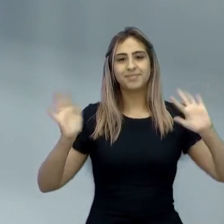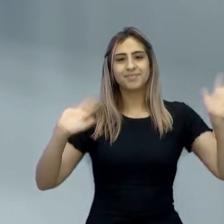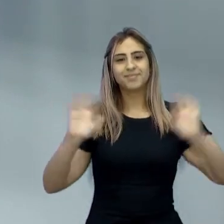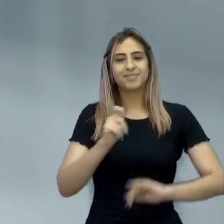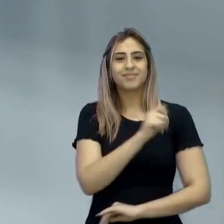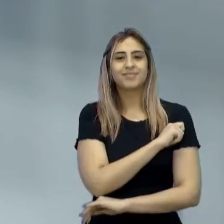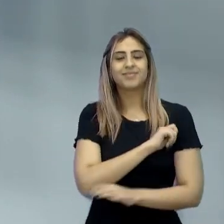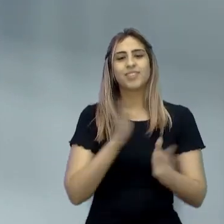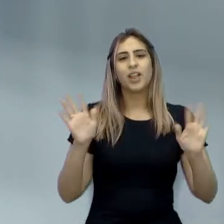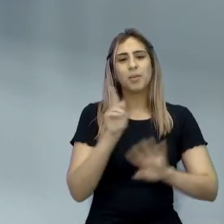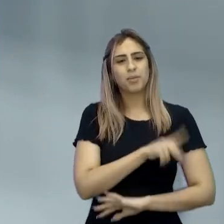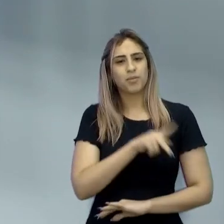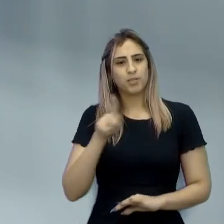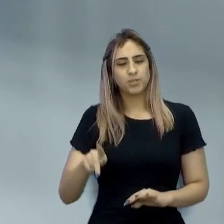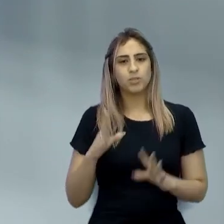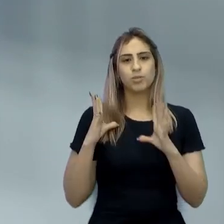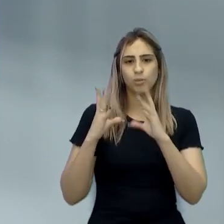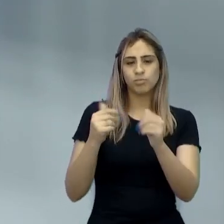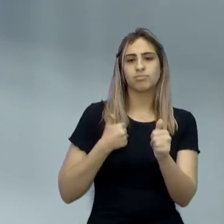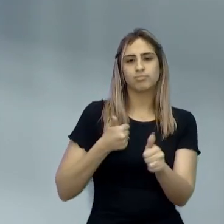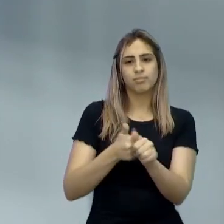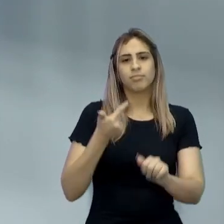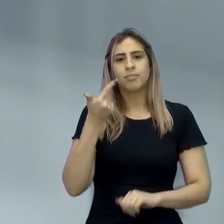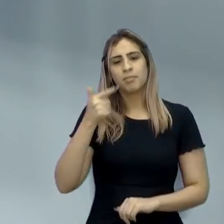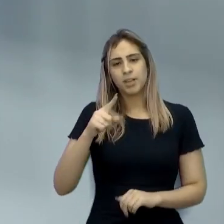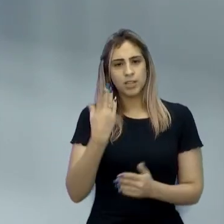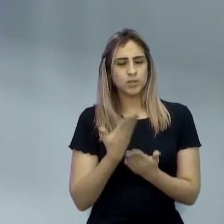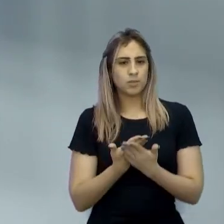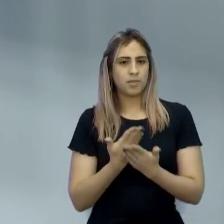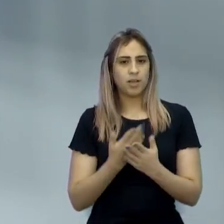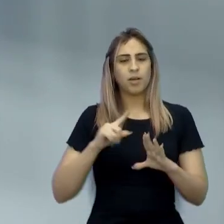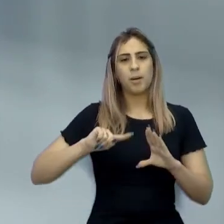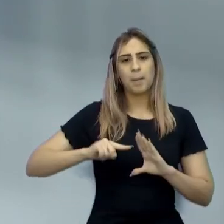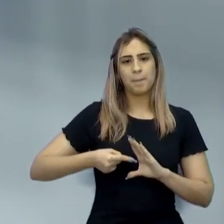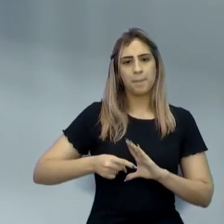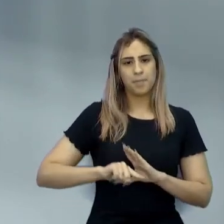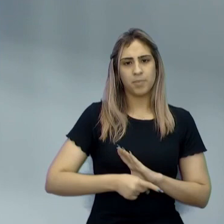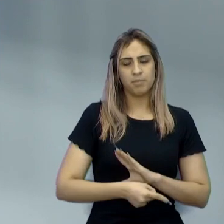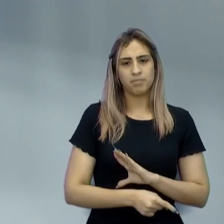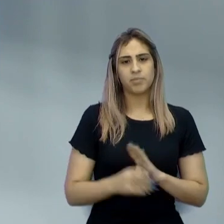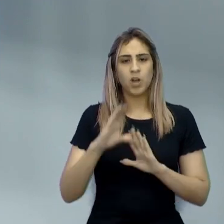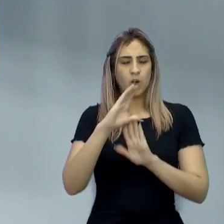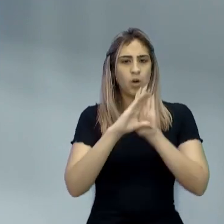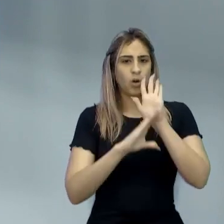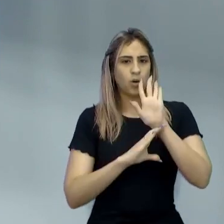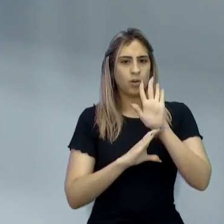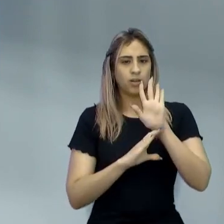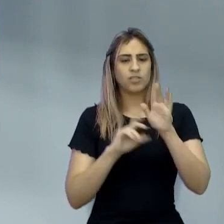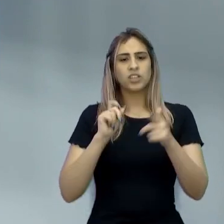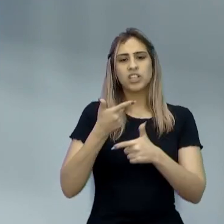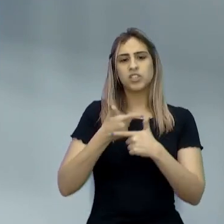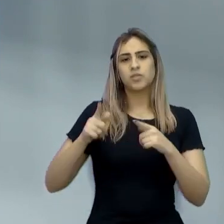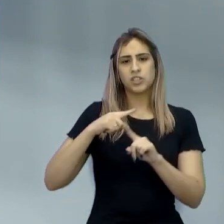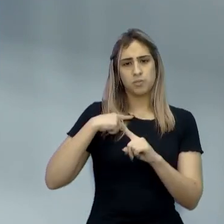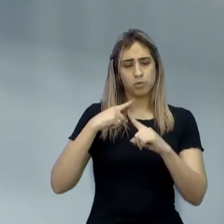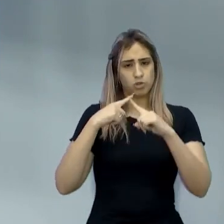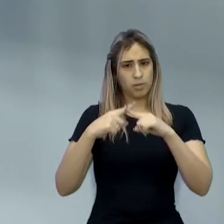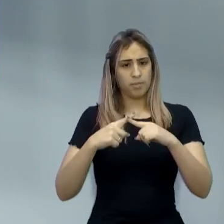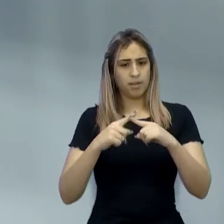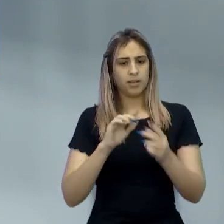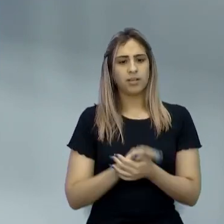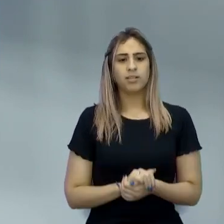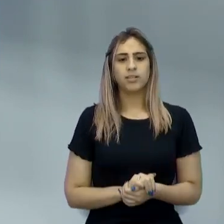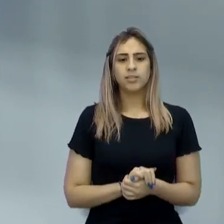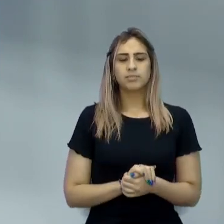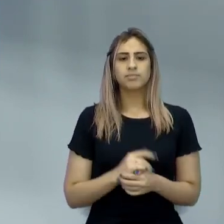Olá, estudantes, olá, professores e todos que nos acompanham para mais uma aula do nosso aprofundamento curricular, o hashtag Quem Divide Multiplica, os números